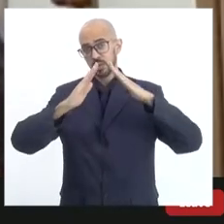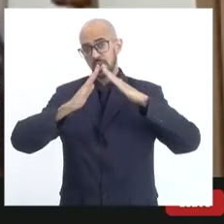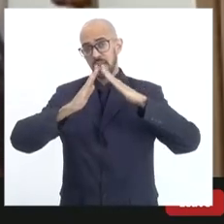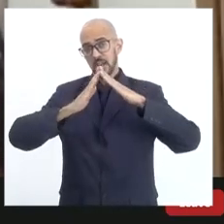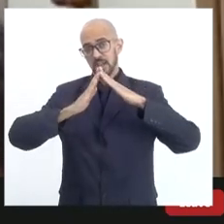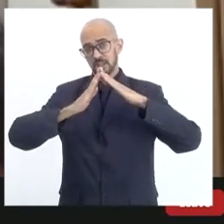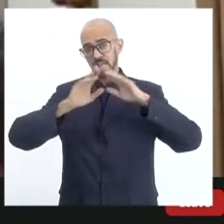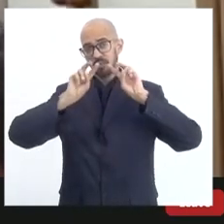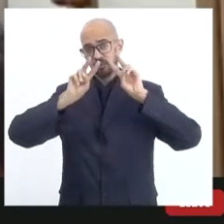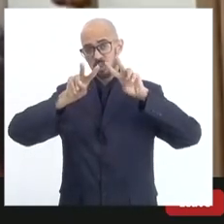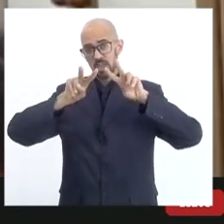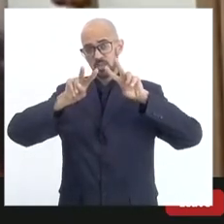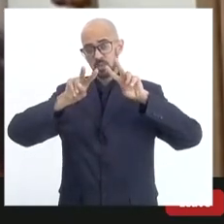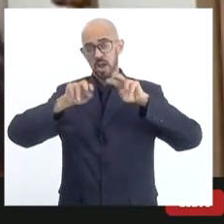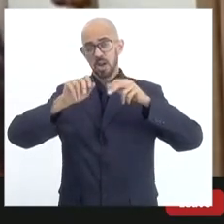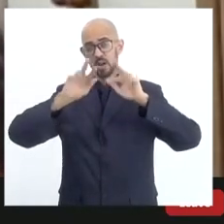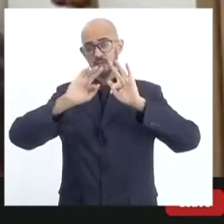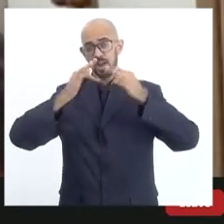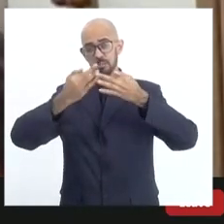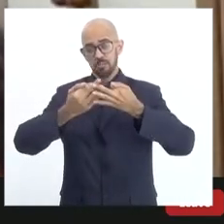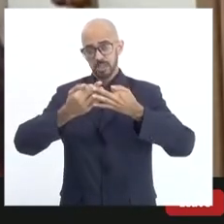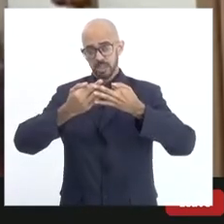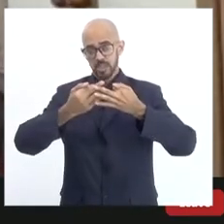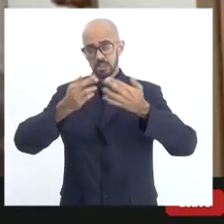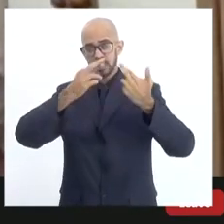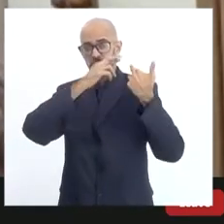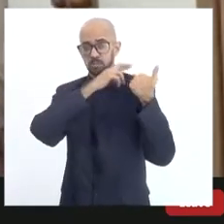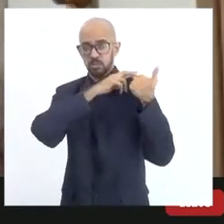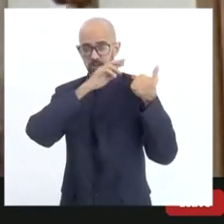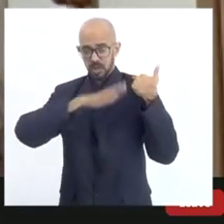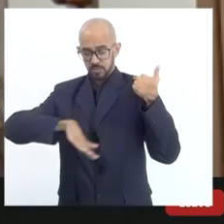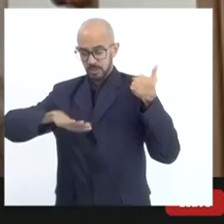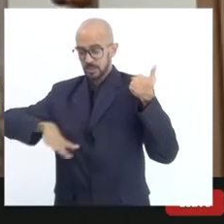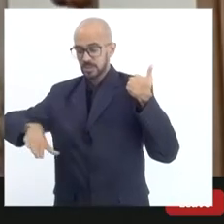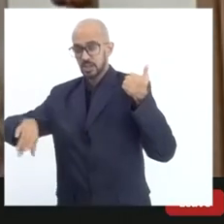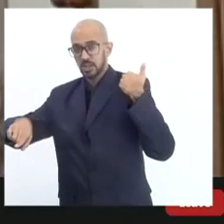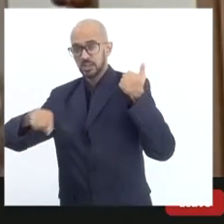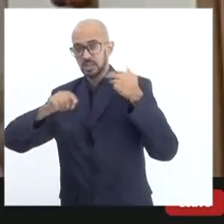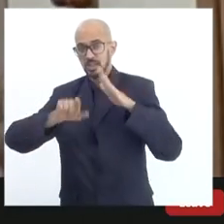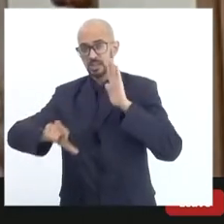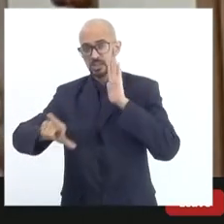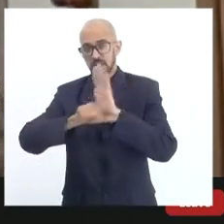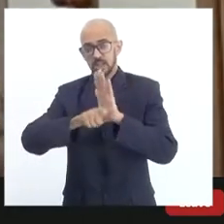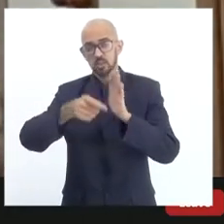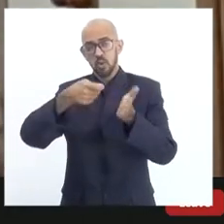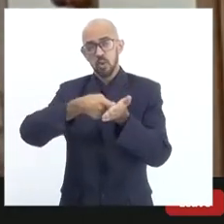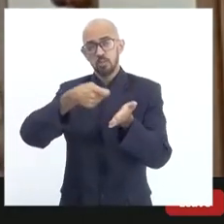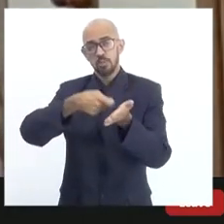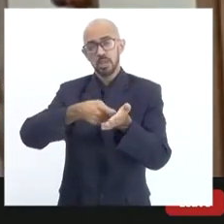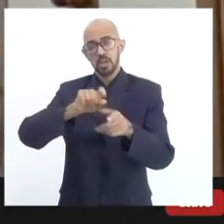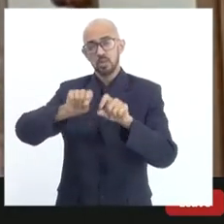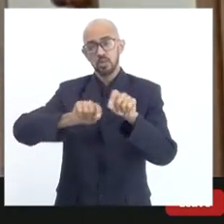mães, os responsáveis pelas crianças e pelos adolescentes, essas leis, elas obrigam, a partir do